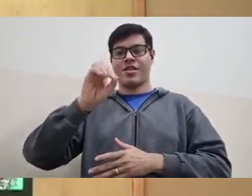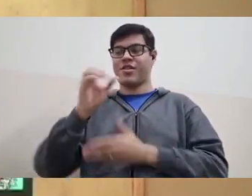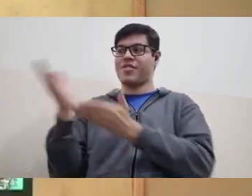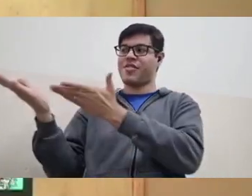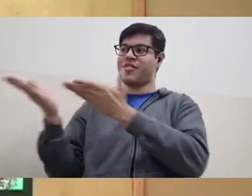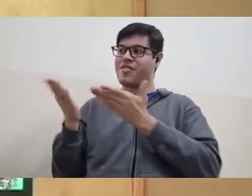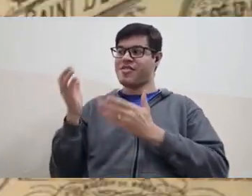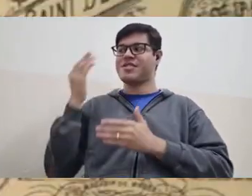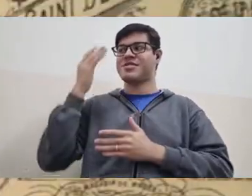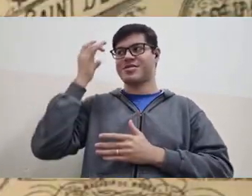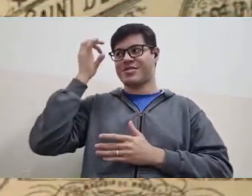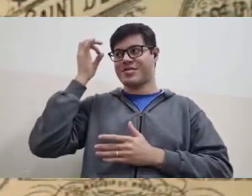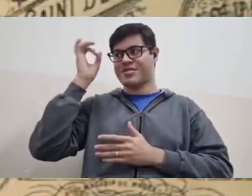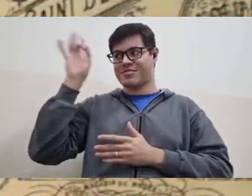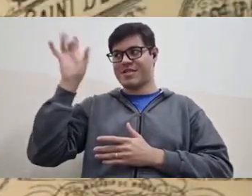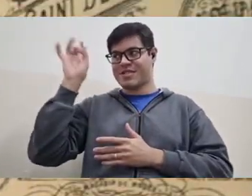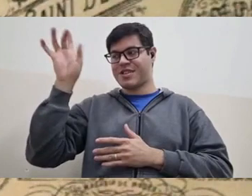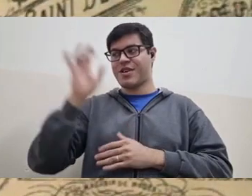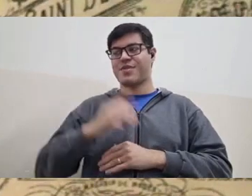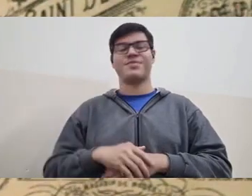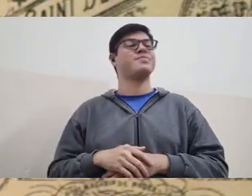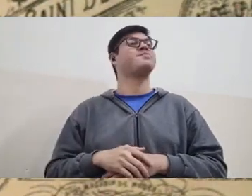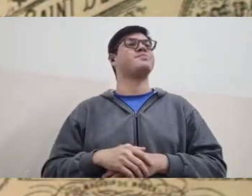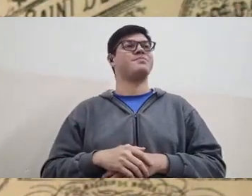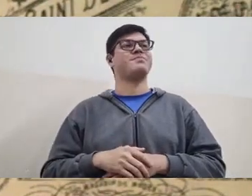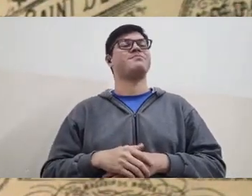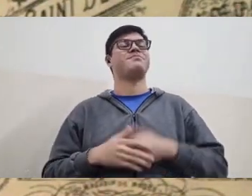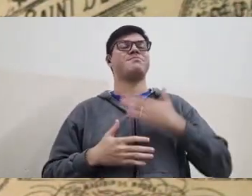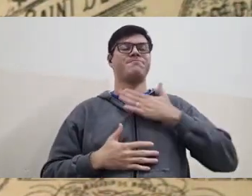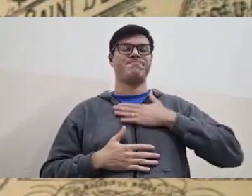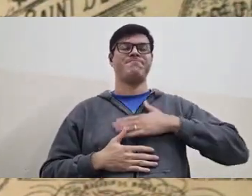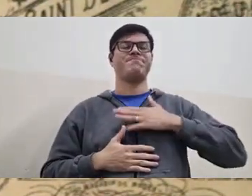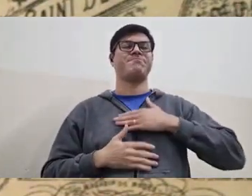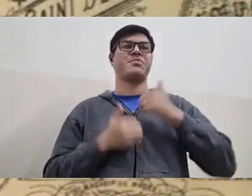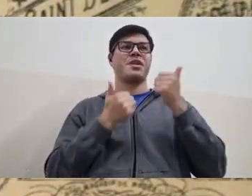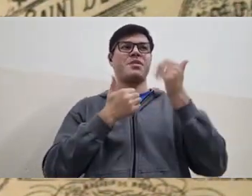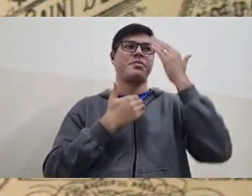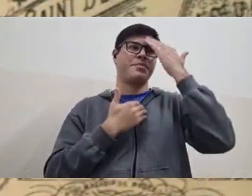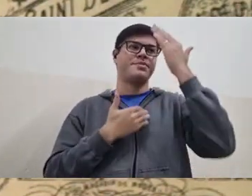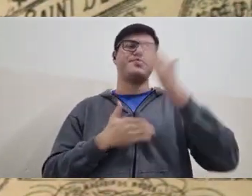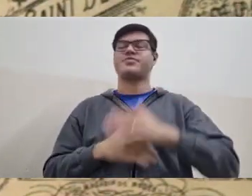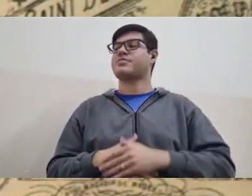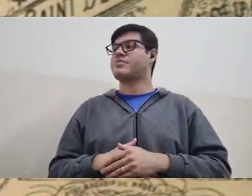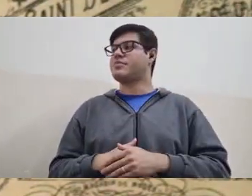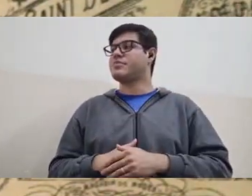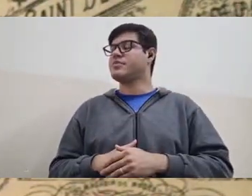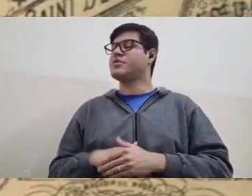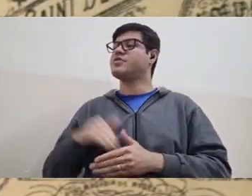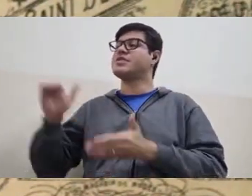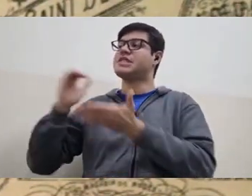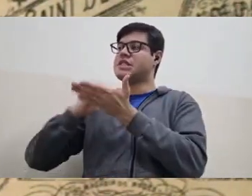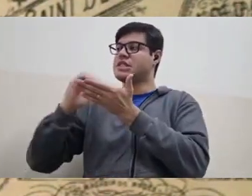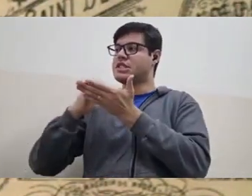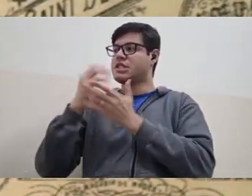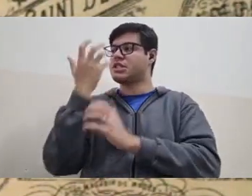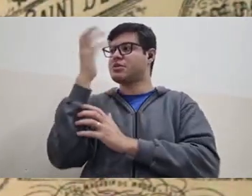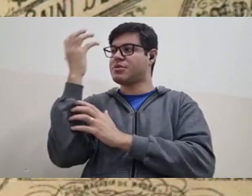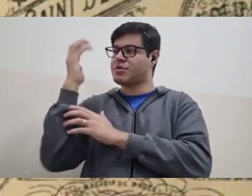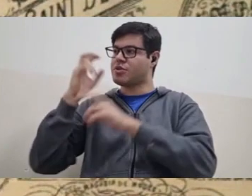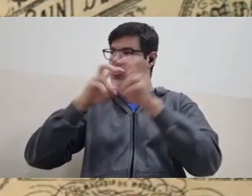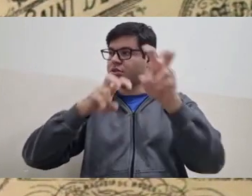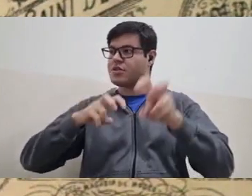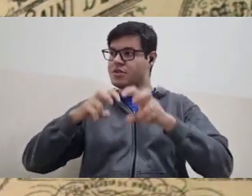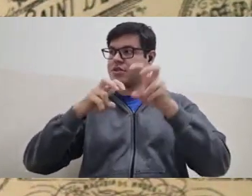caro amigo. Tudo bem, Gil? Bom, tranquilo? Tranquilo. Rodolfo é secretário de Meio Ambiente. Meio Ambiente e Agricultura. Aí eu esqueço